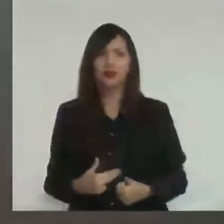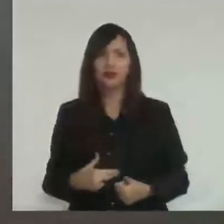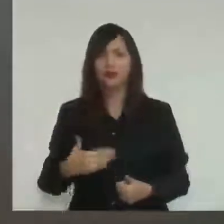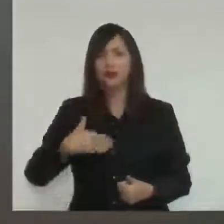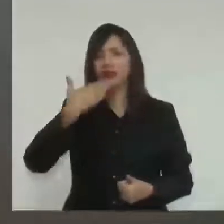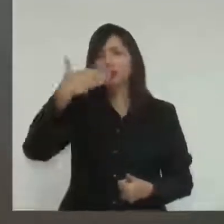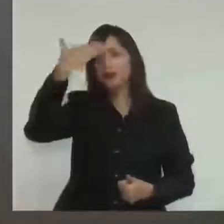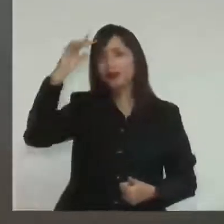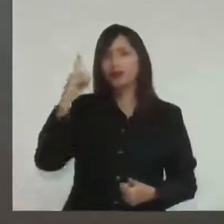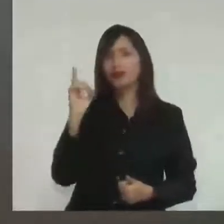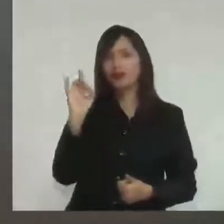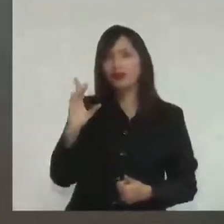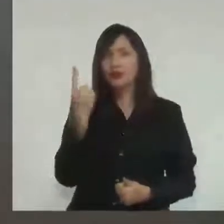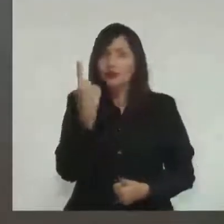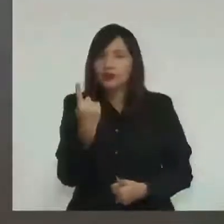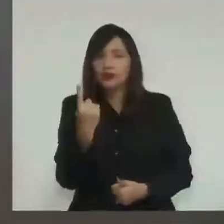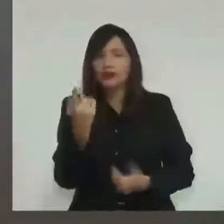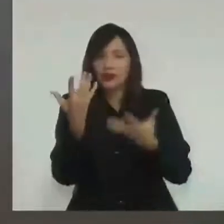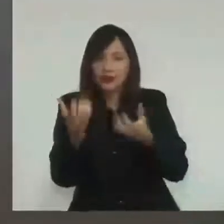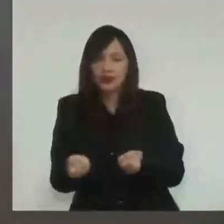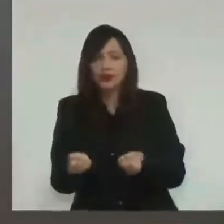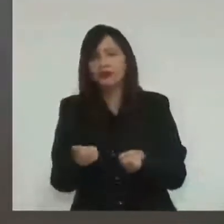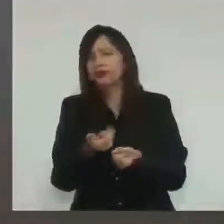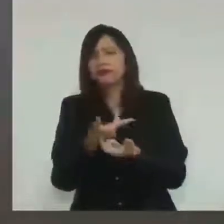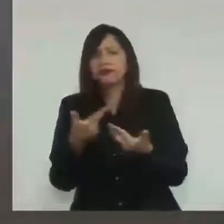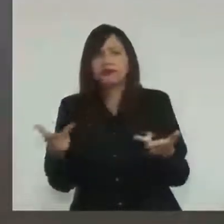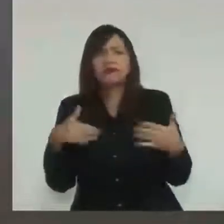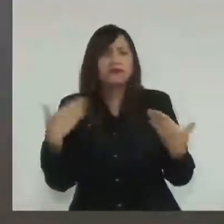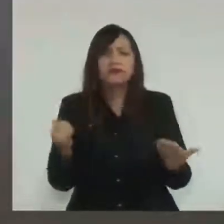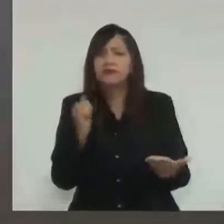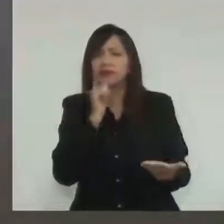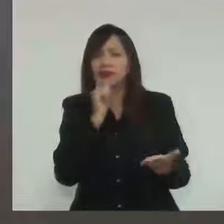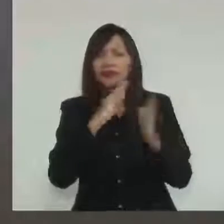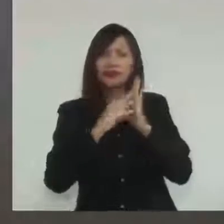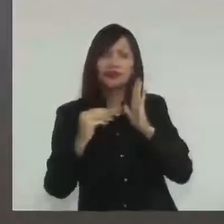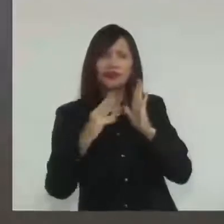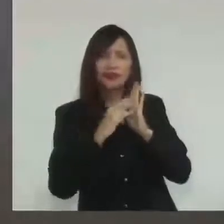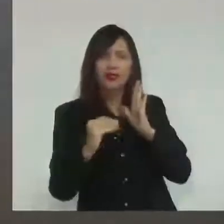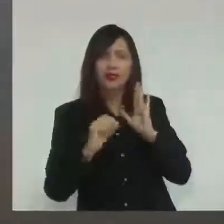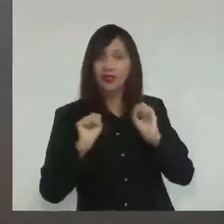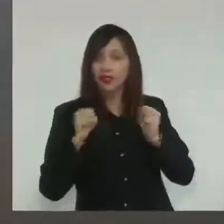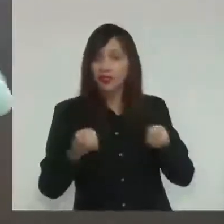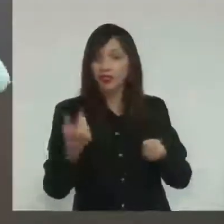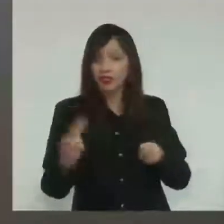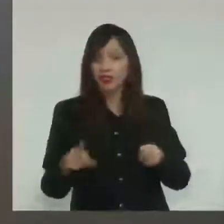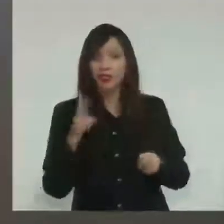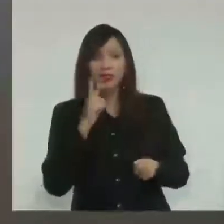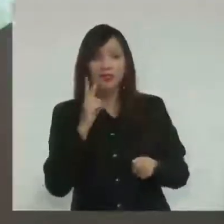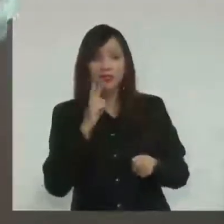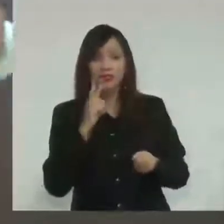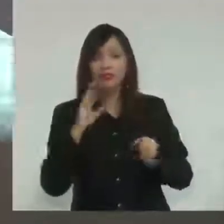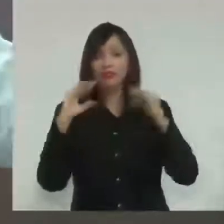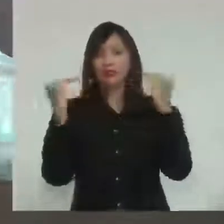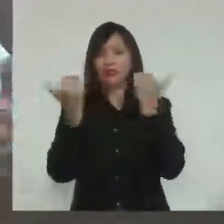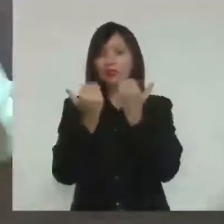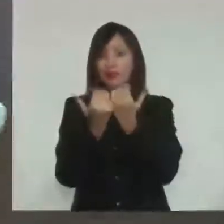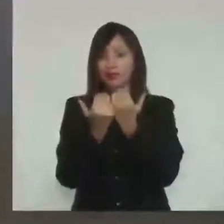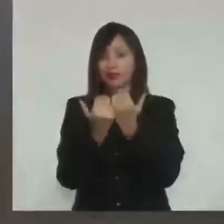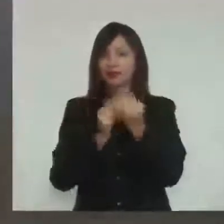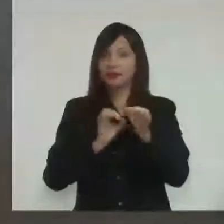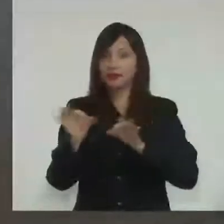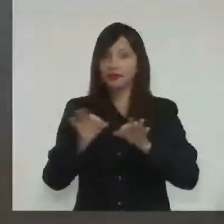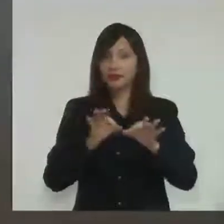que só pode uma. Certo? Qual que é o modelo que a gente vai defender para Vinhedo? É um modelo que, na minha opinião, a Câmara votou no Plano